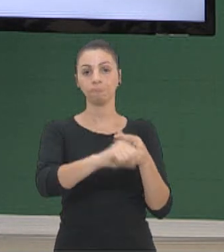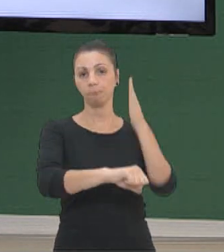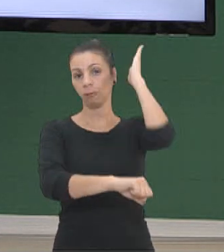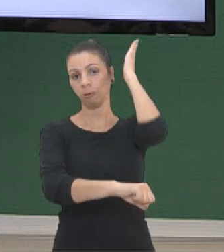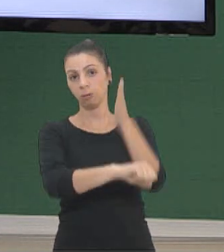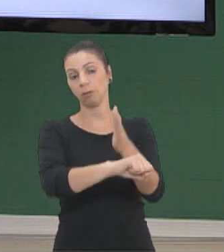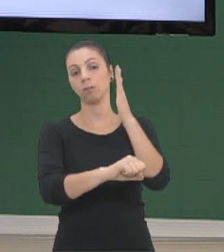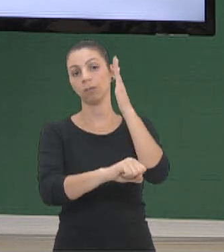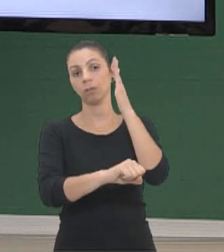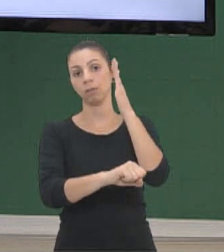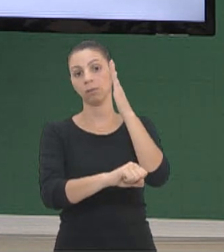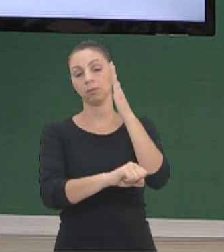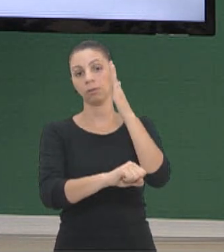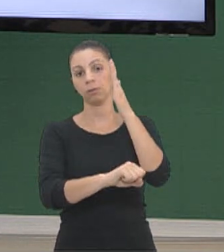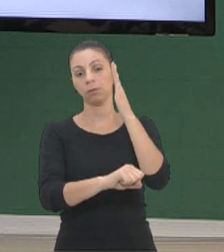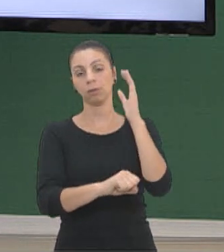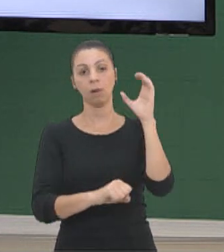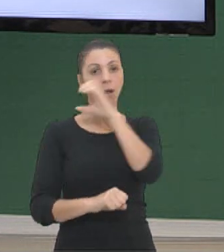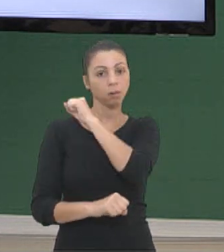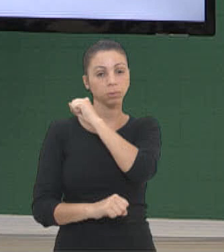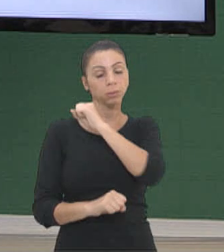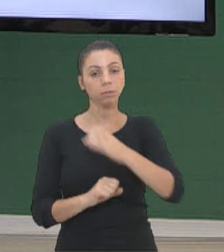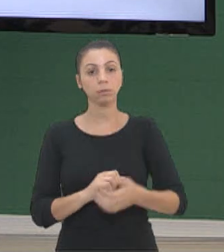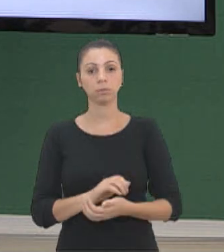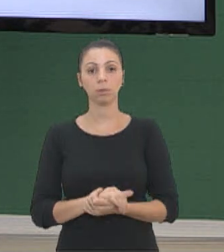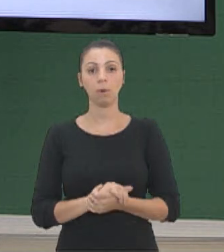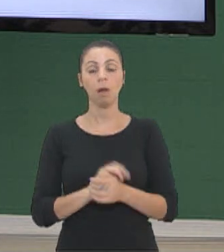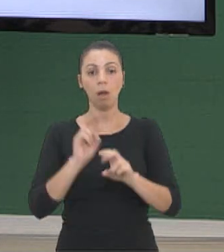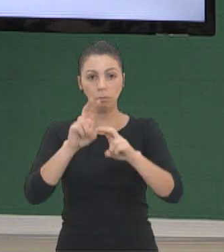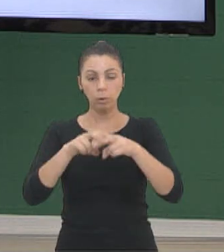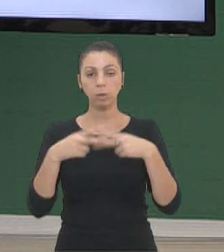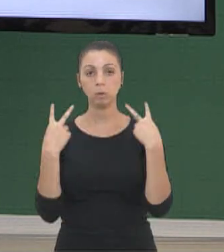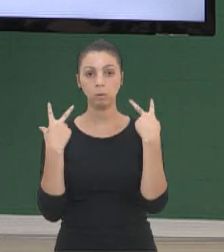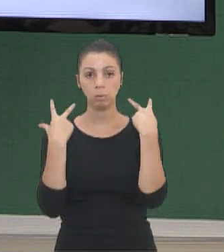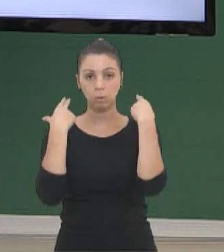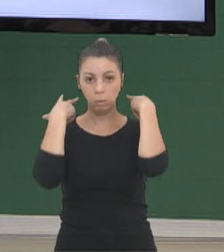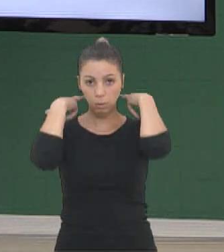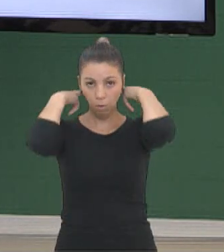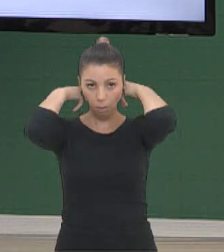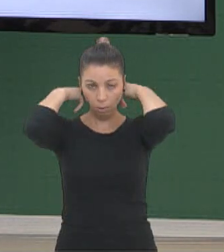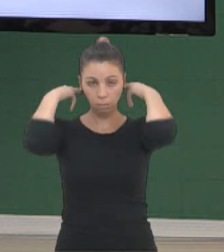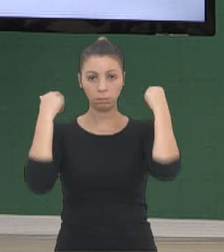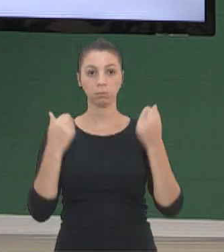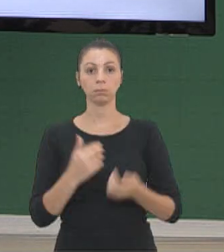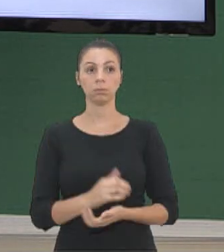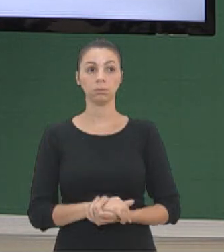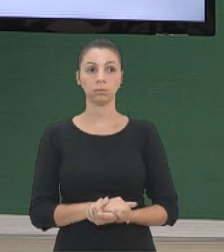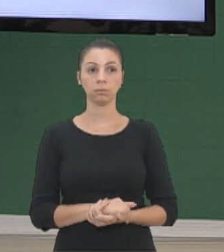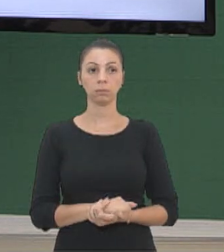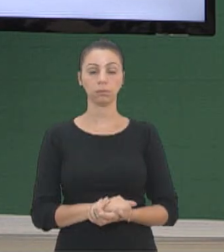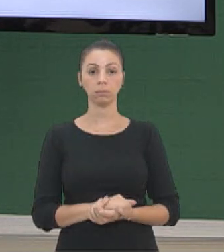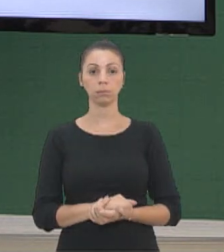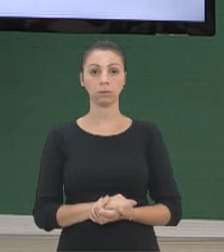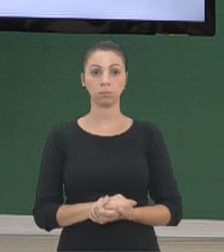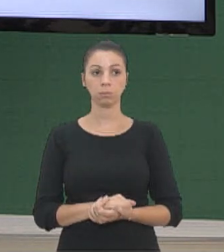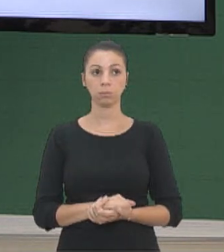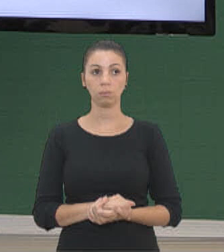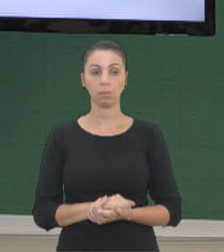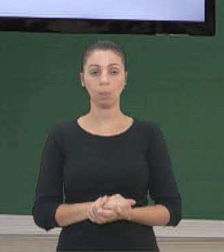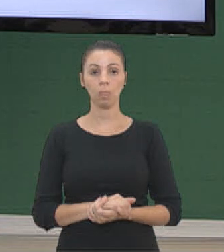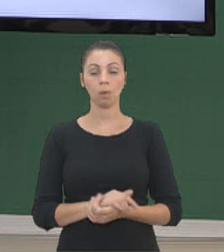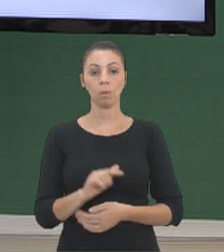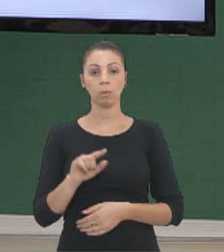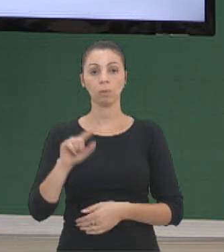livremente, e então cortaram o cabelo dela bem curto. E aí então ela está nos